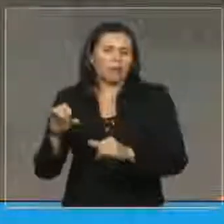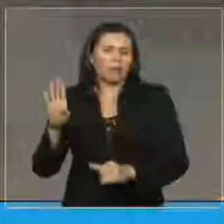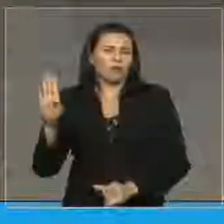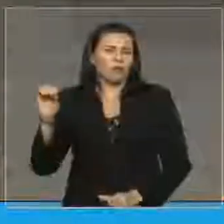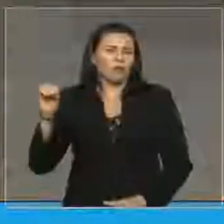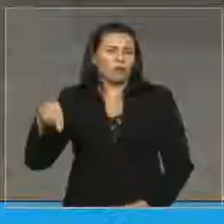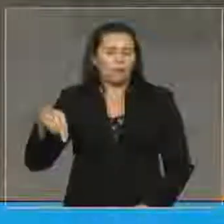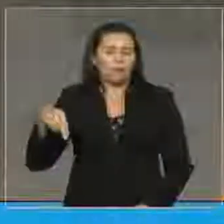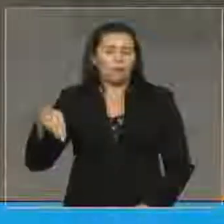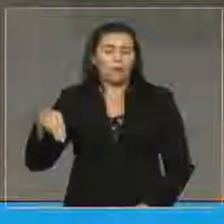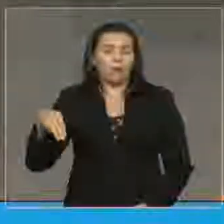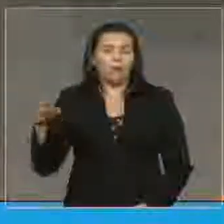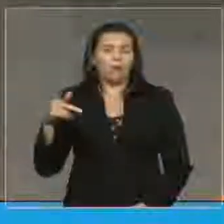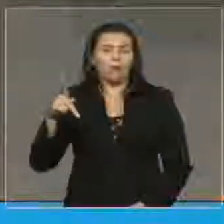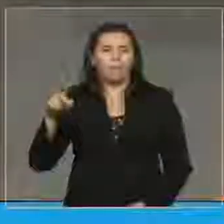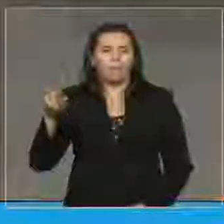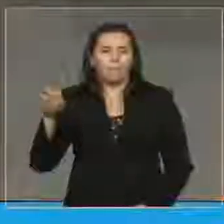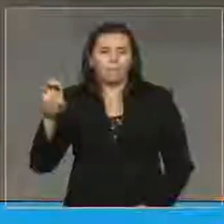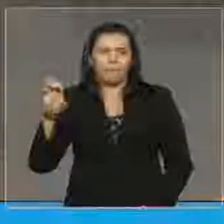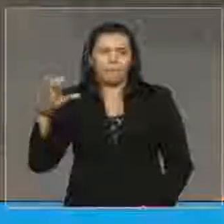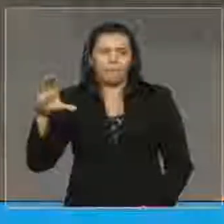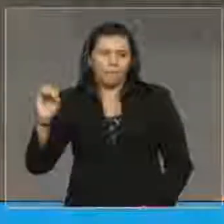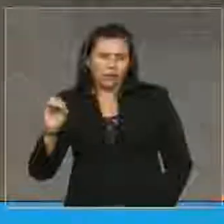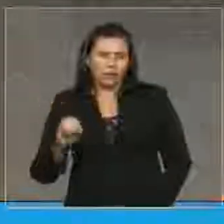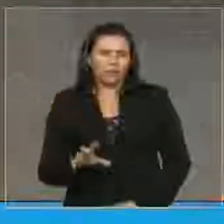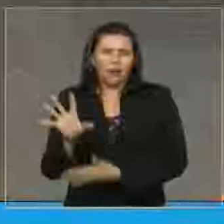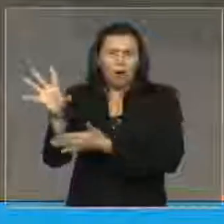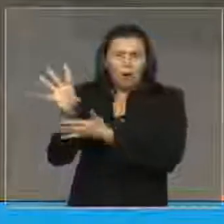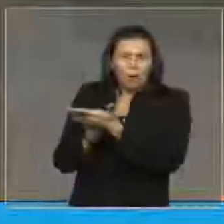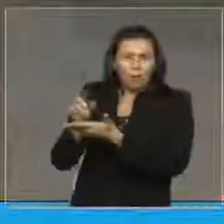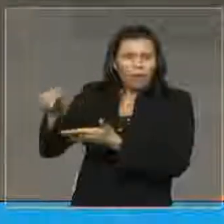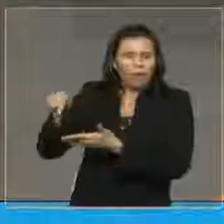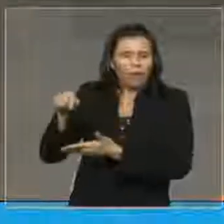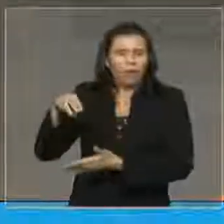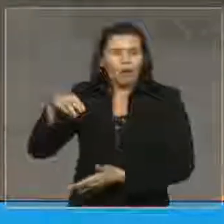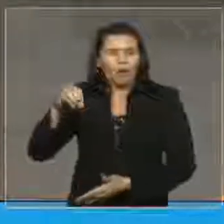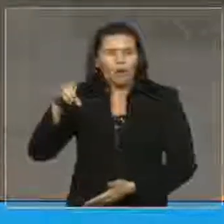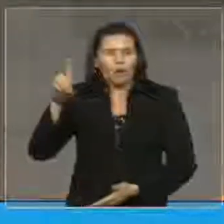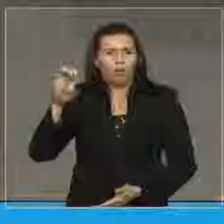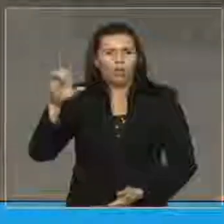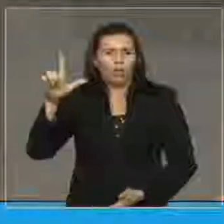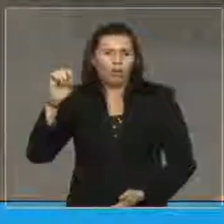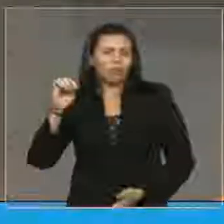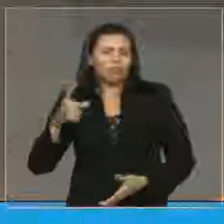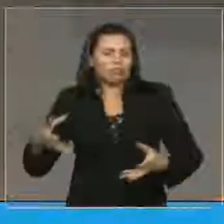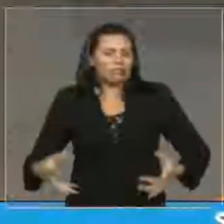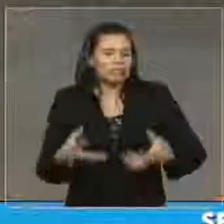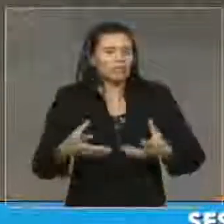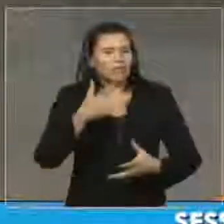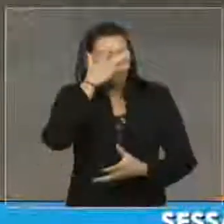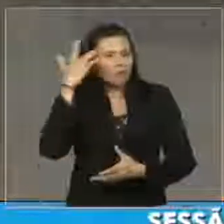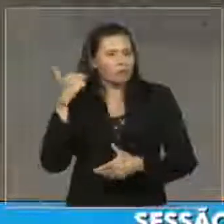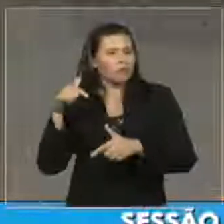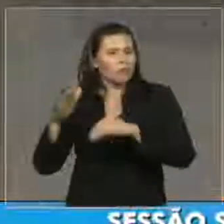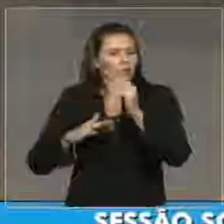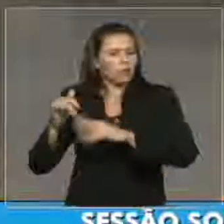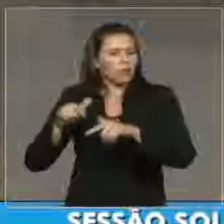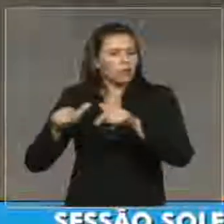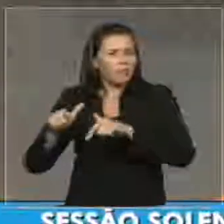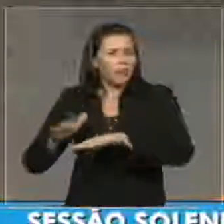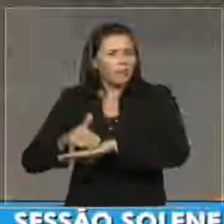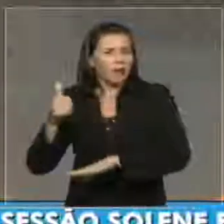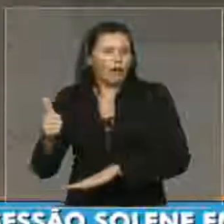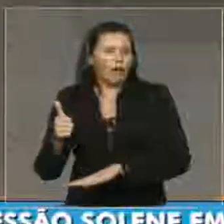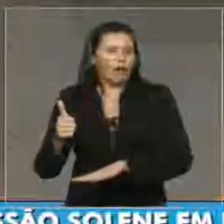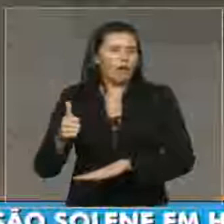Que bom preço, né? Que bom preço. Nós precisamos prestigiar as pessoas, porque as organizações sozinhas